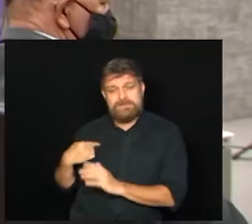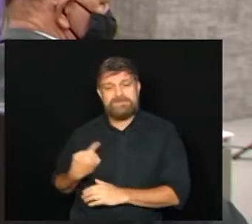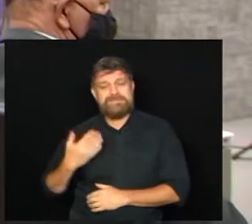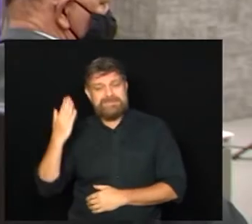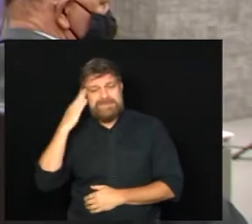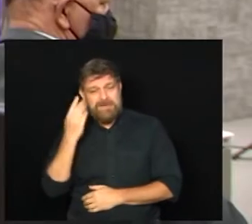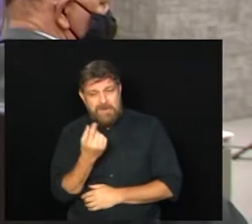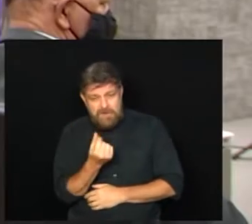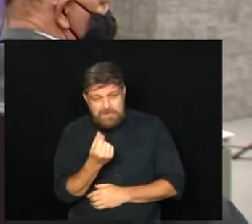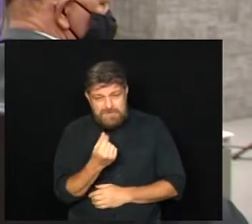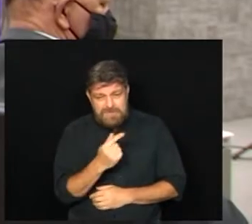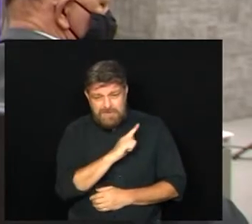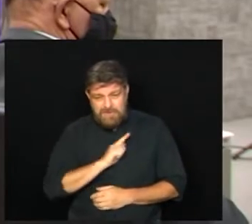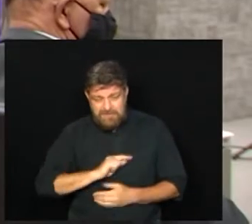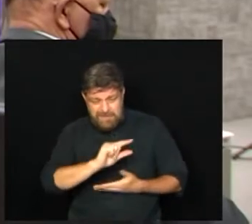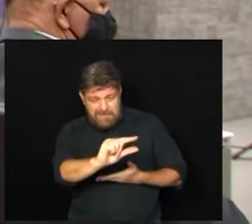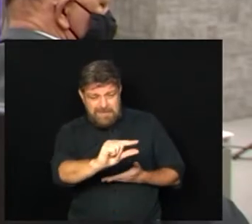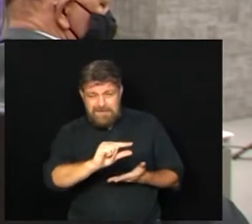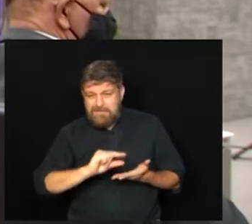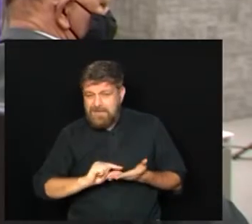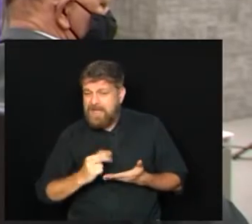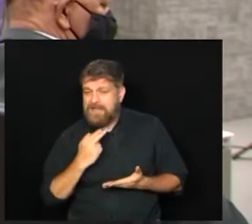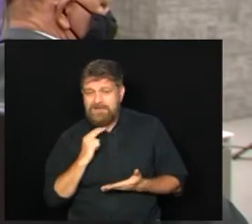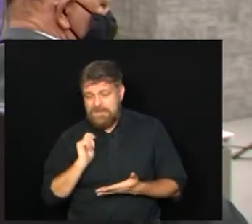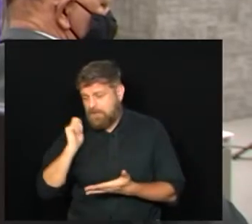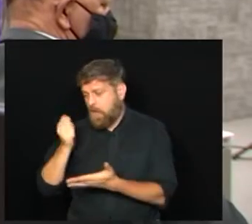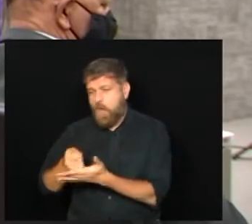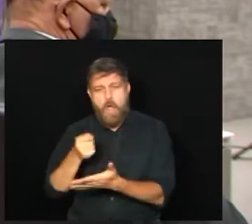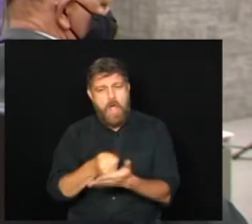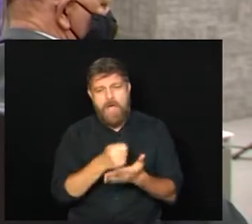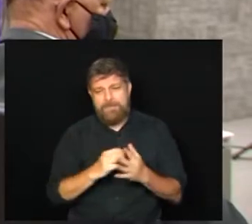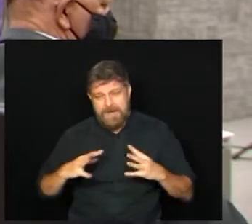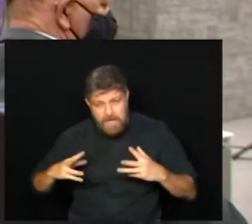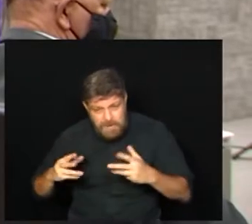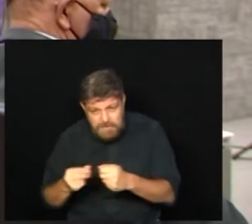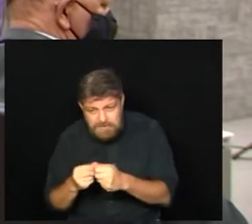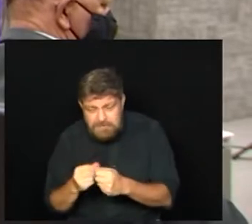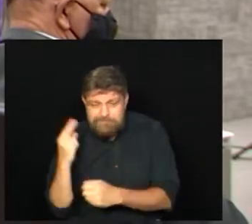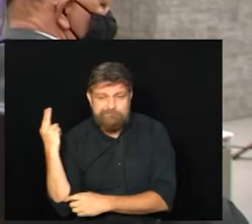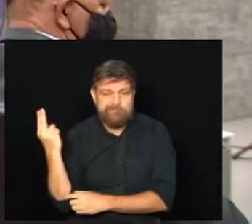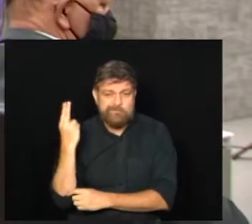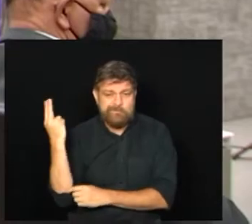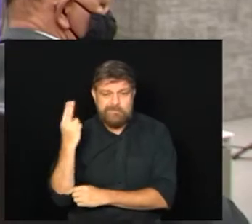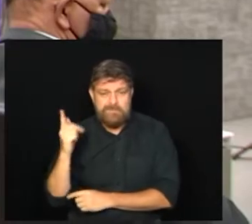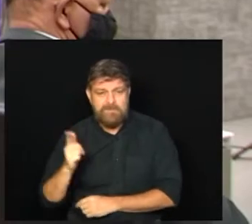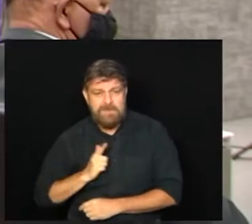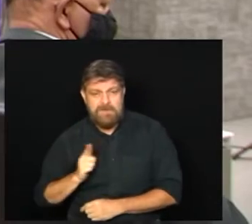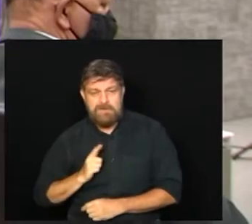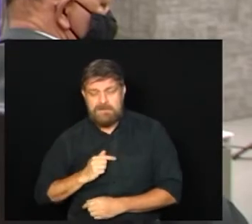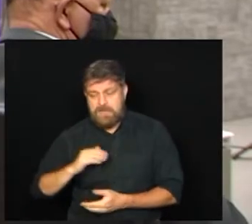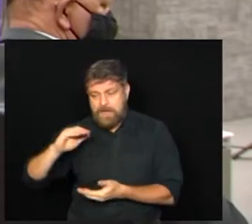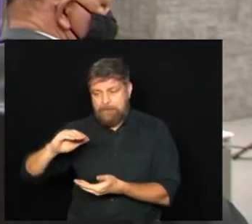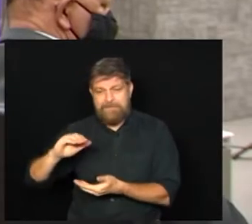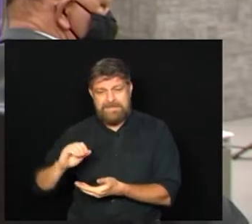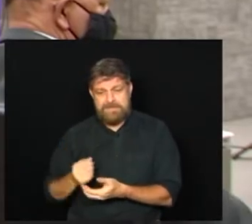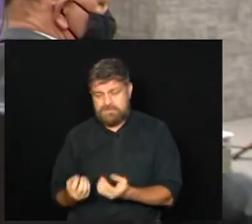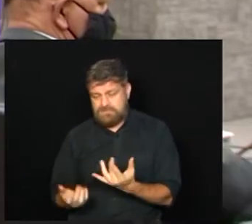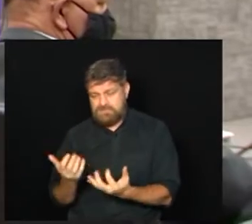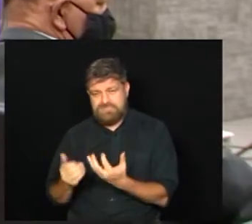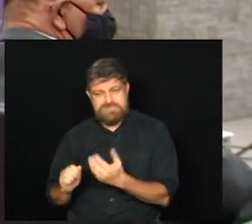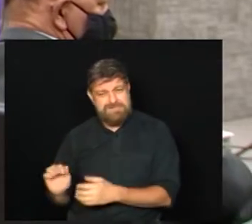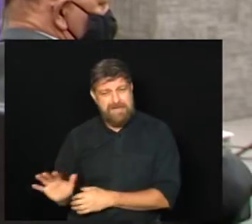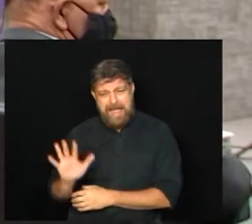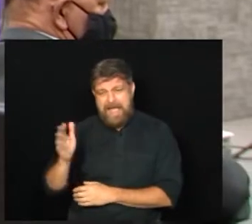auxílio emergencial, ele não cobria todos esses gastos, principalmente quando a gente tem uma subida do gás de cozinha, dos